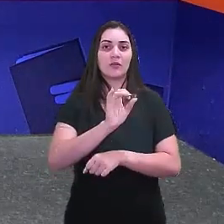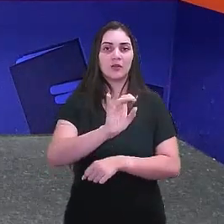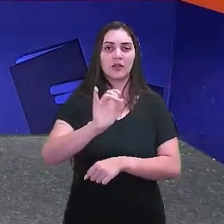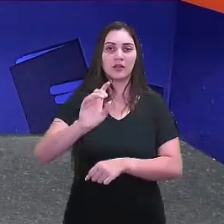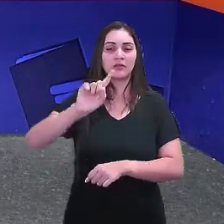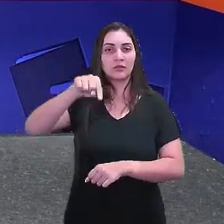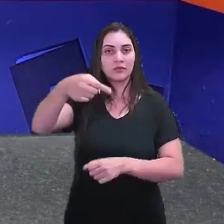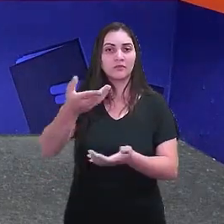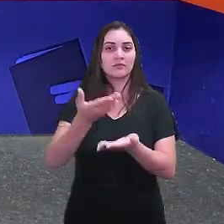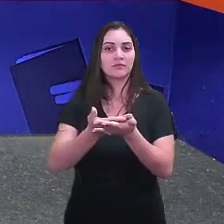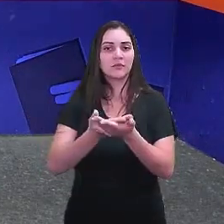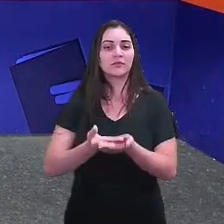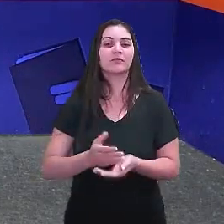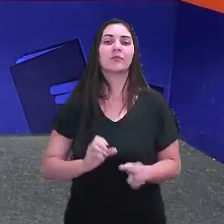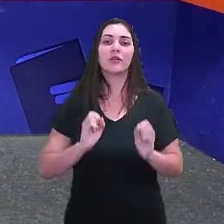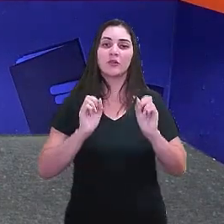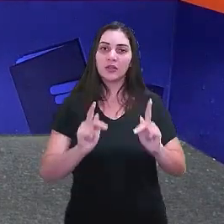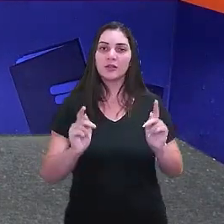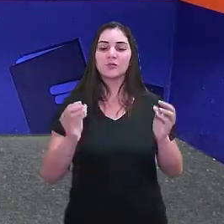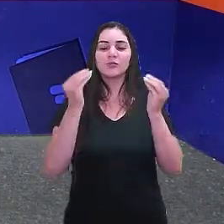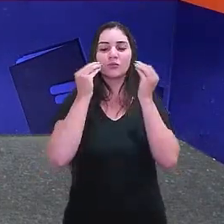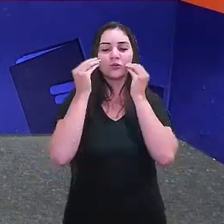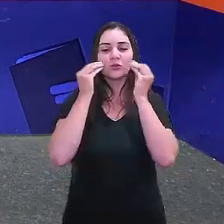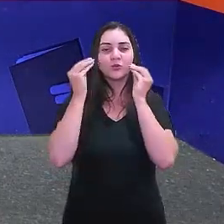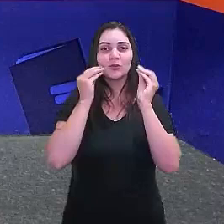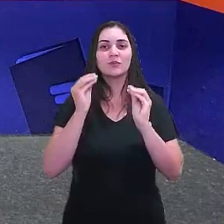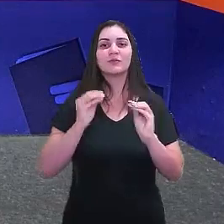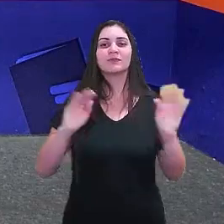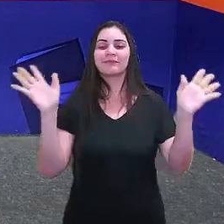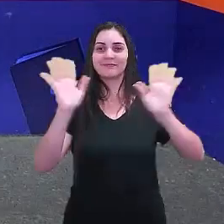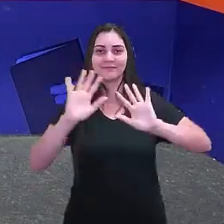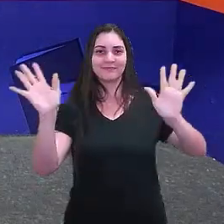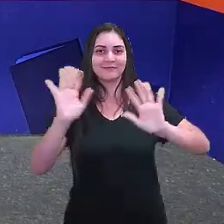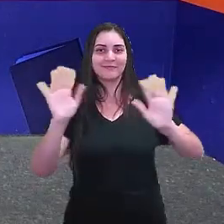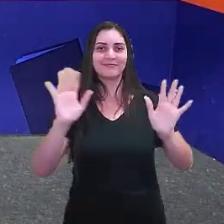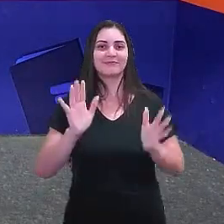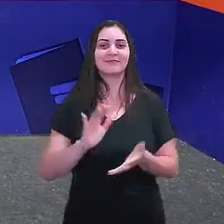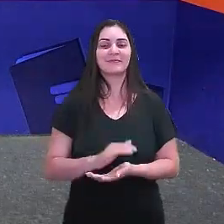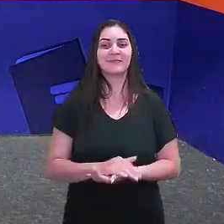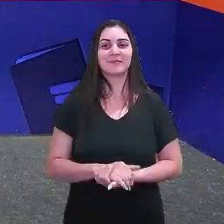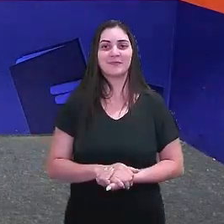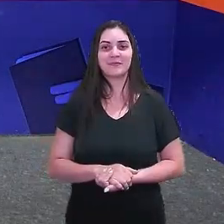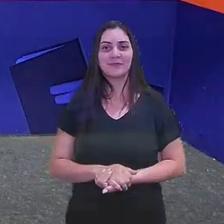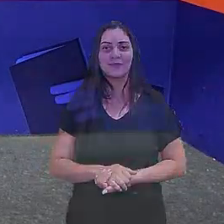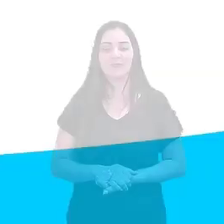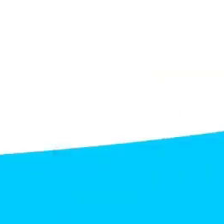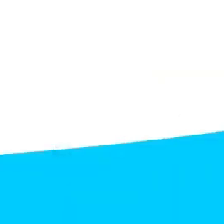vocês na próxima aula, tá bom? Beijos e até a próxima. Tchau, tchau.